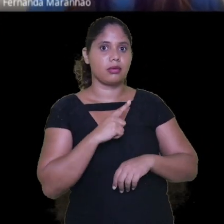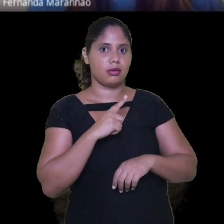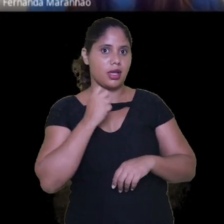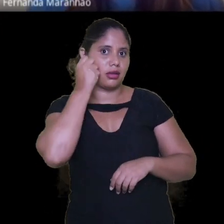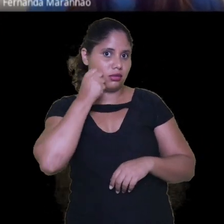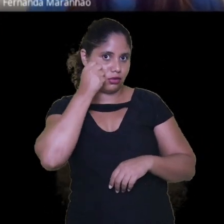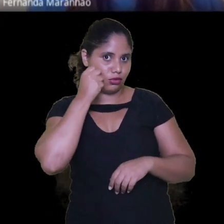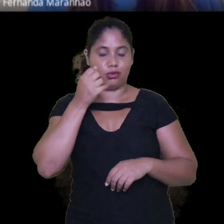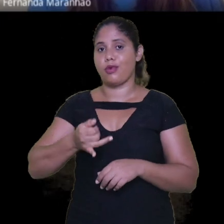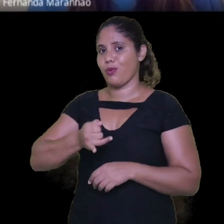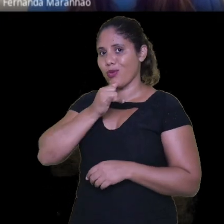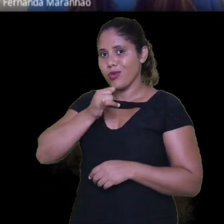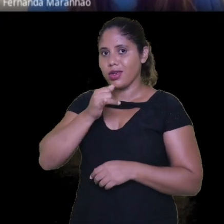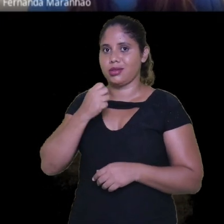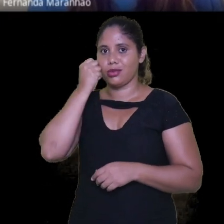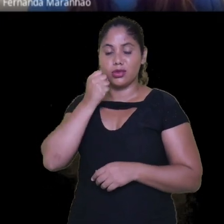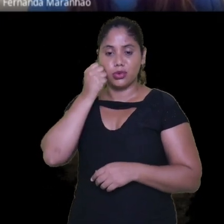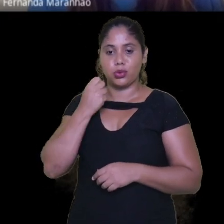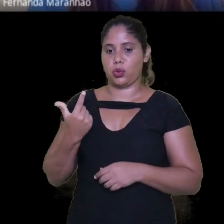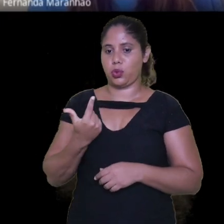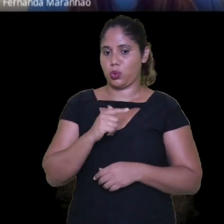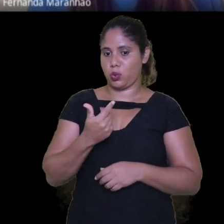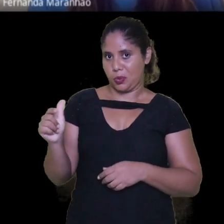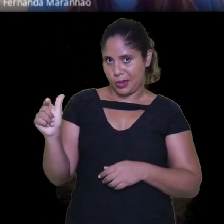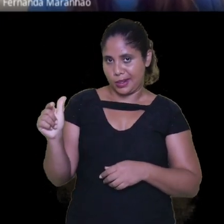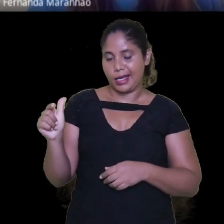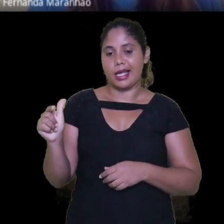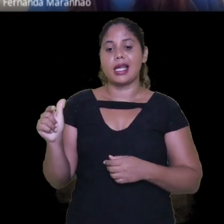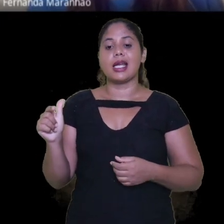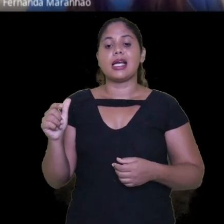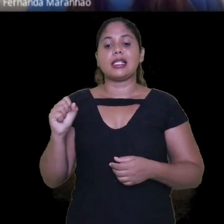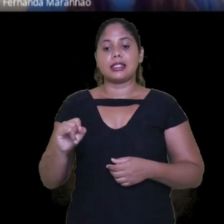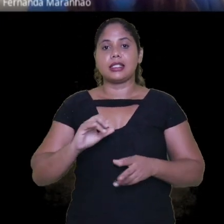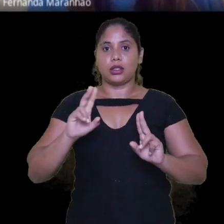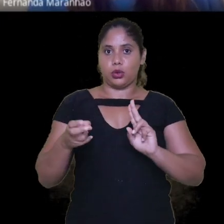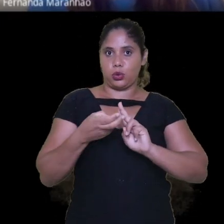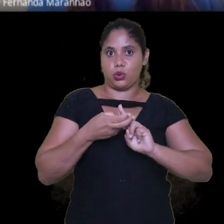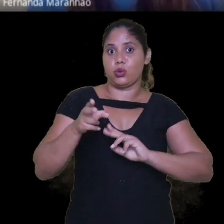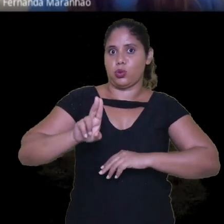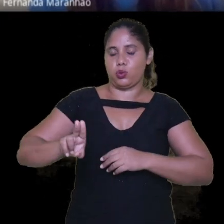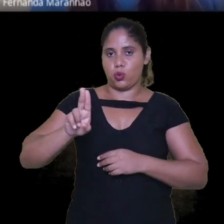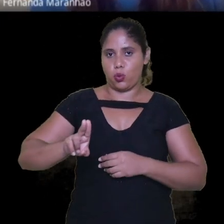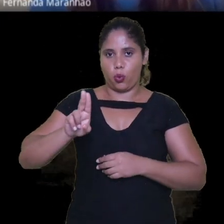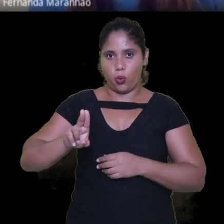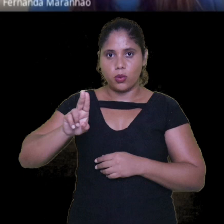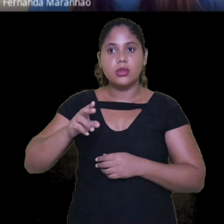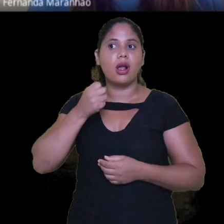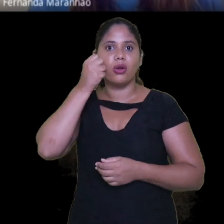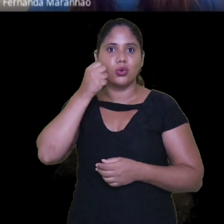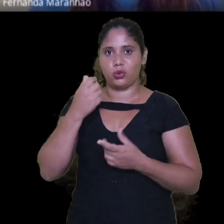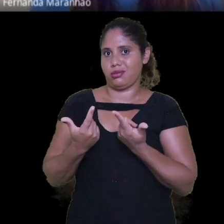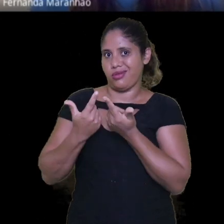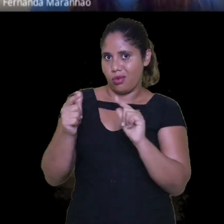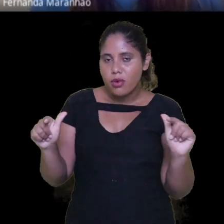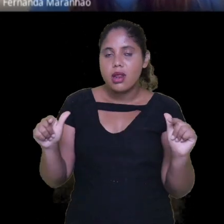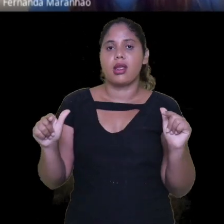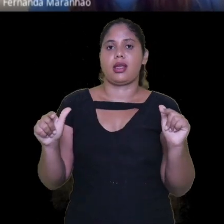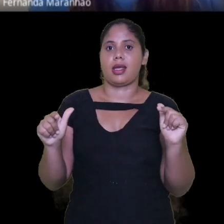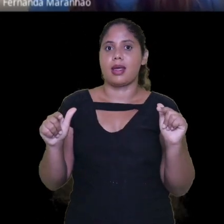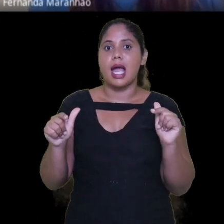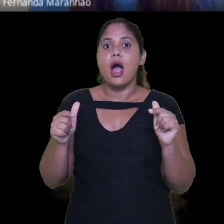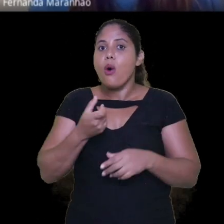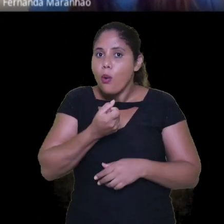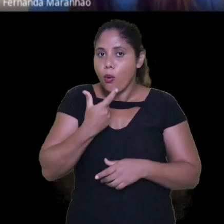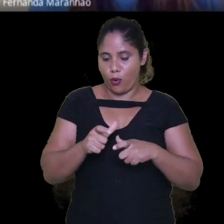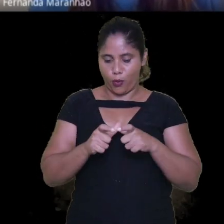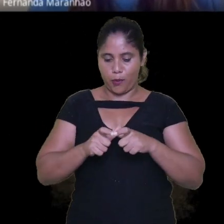do comprimido contendo toda a apresentação da droga e a outra metade apenas com comprimido sem droga. A